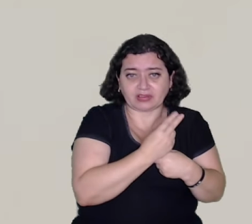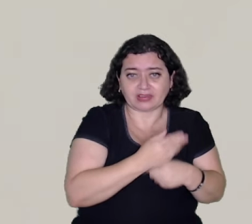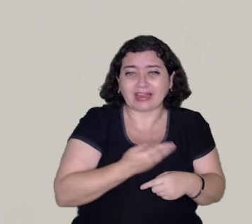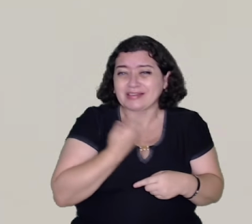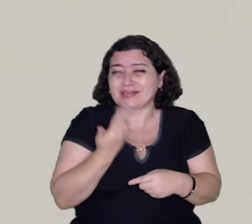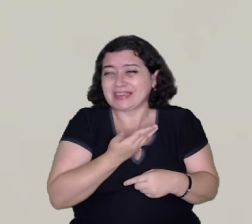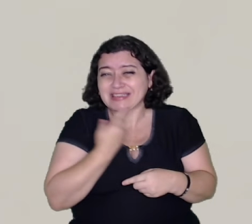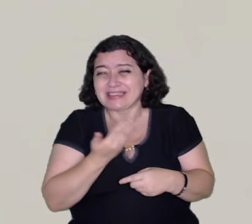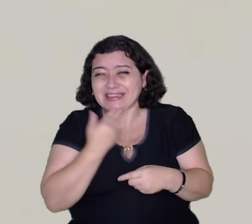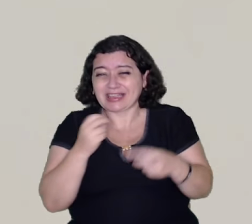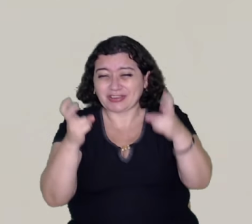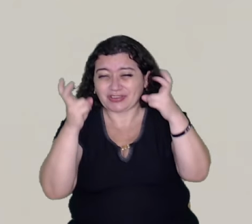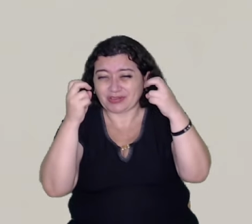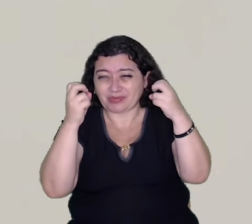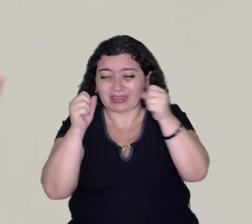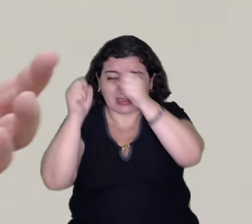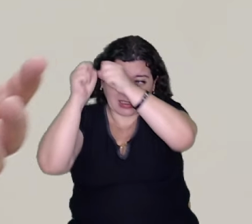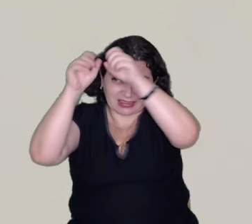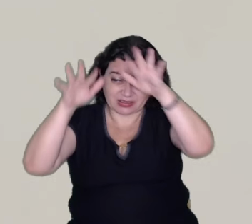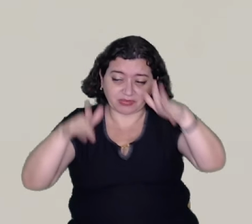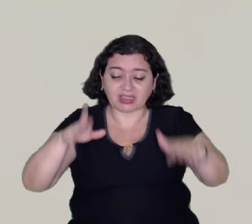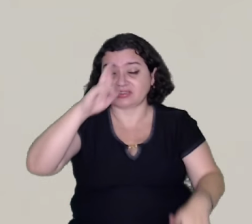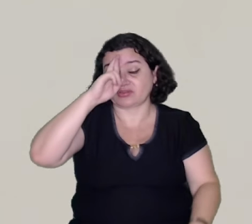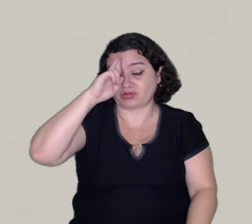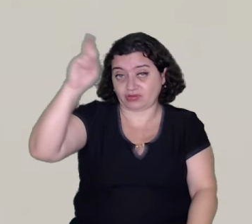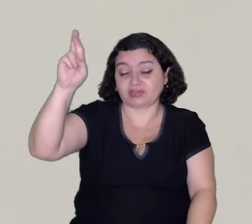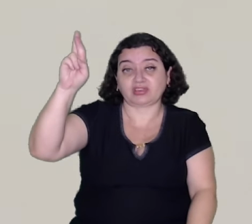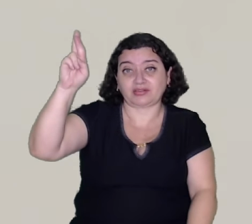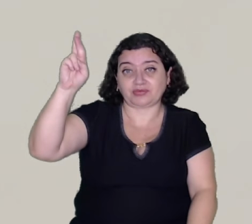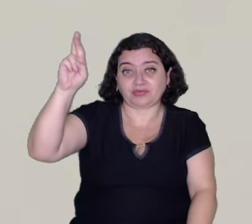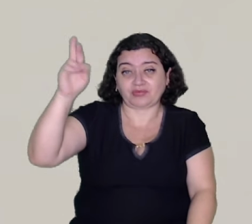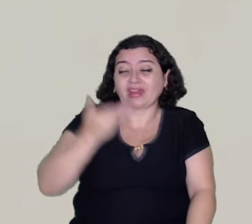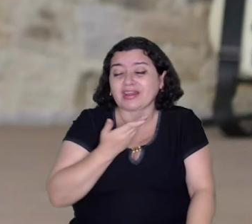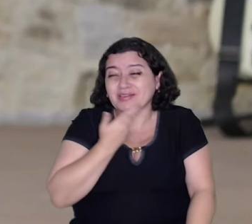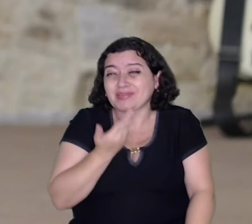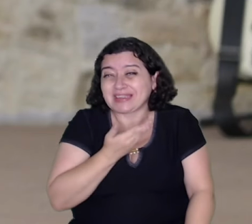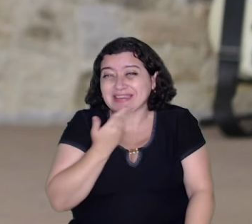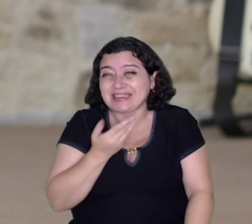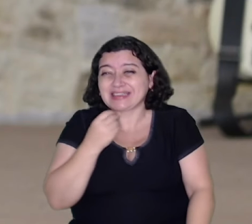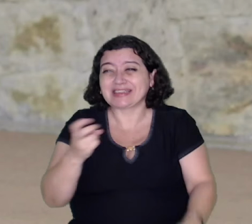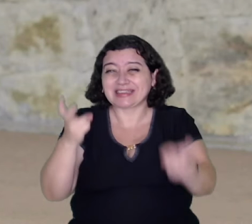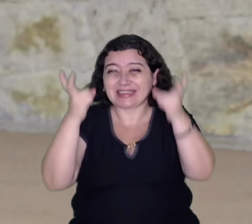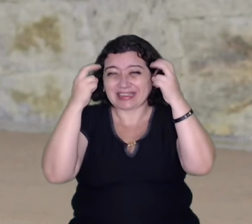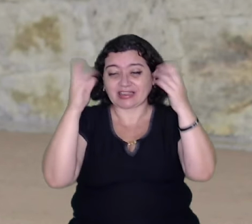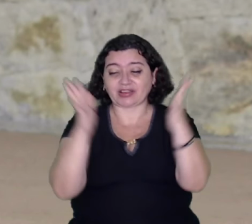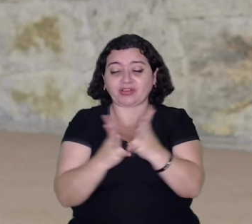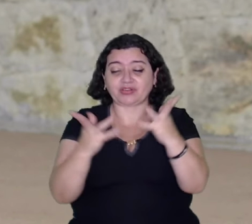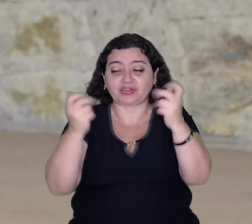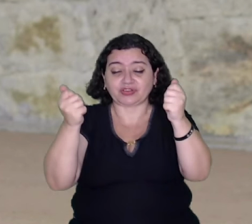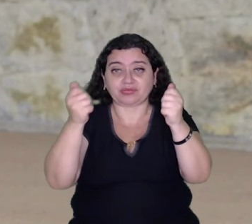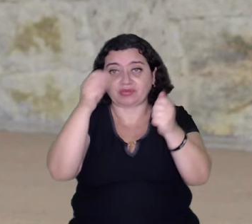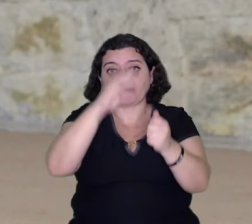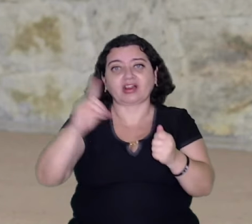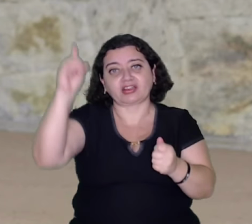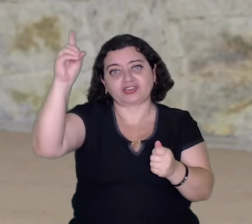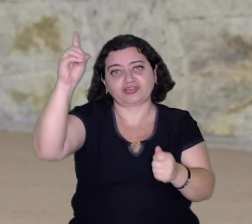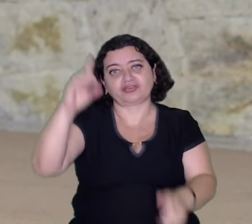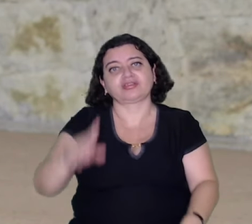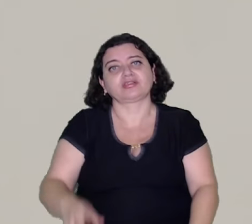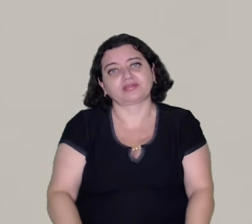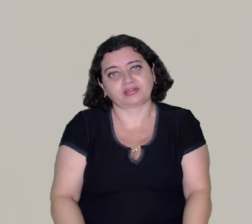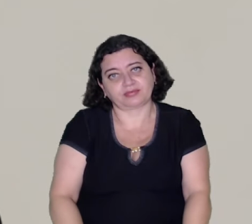de perceber as bênçãos do Senhor, a facilidade de perceber os milagres de Deus.